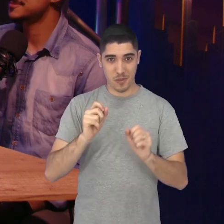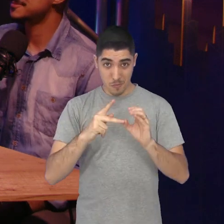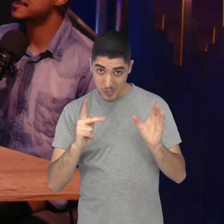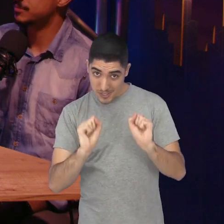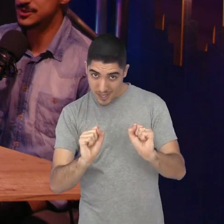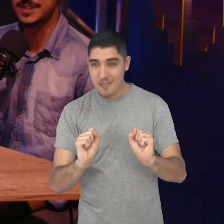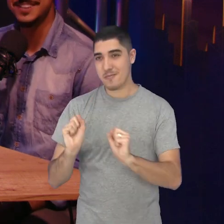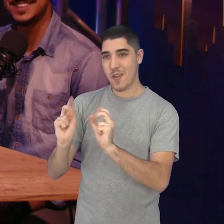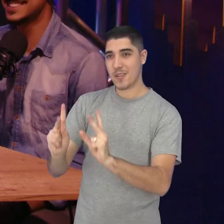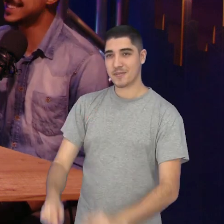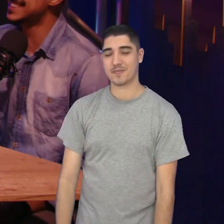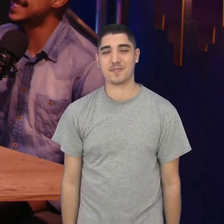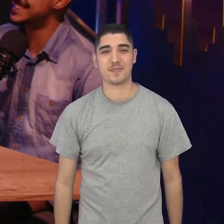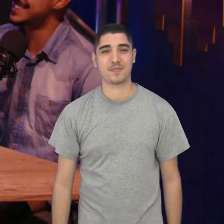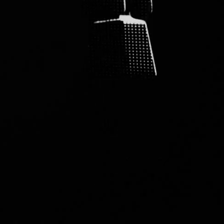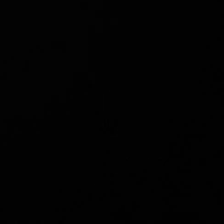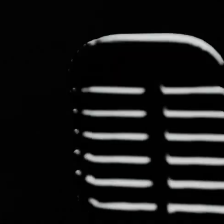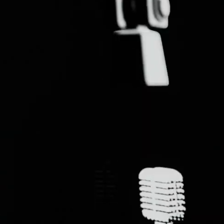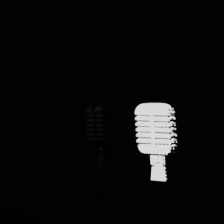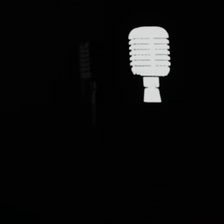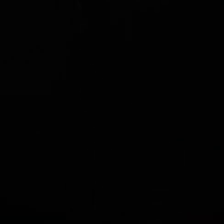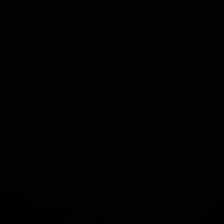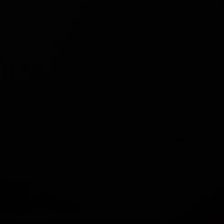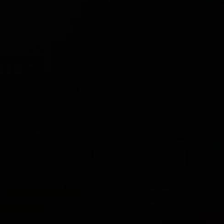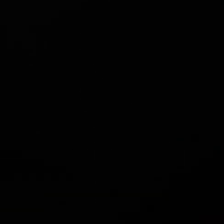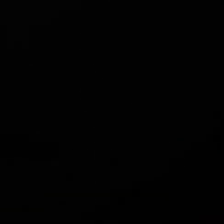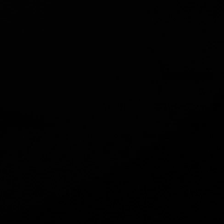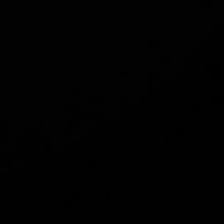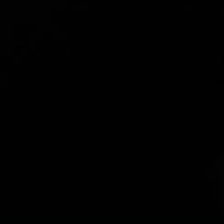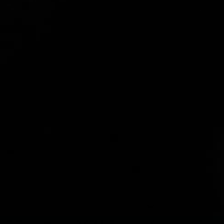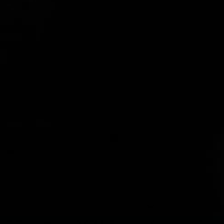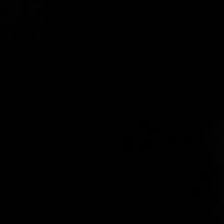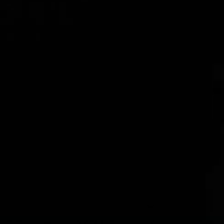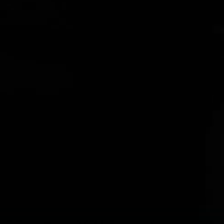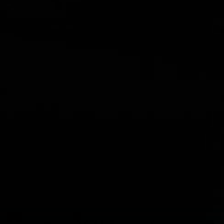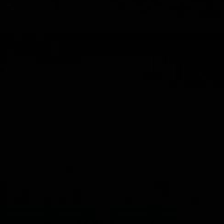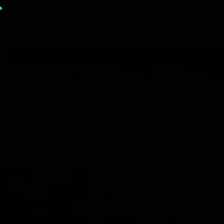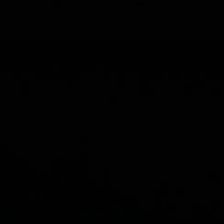episódio. Pode ser? Pode ser.